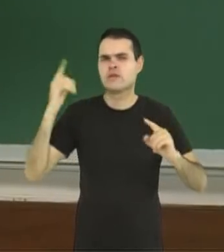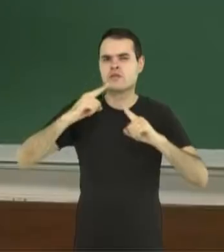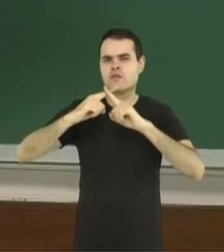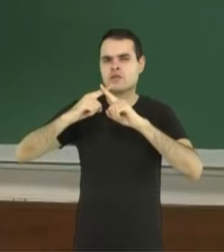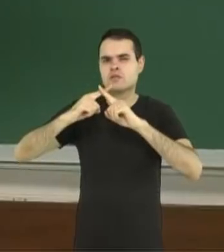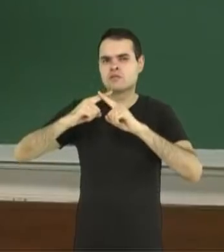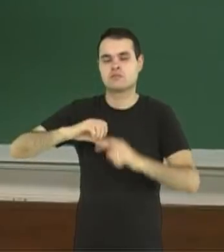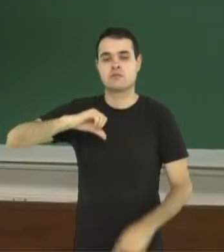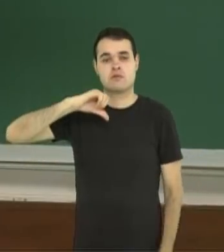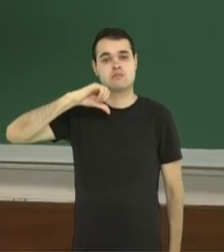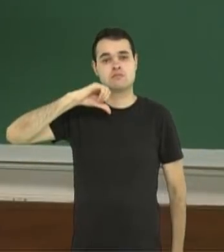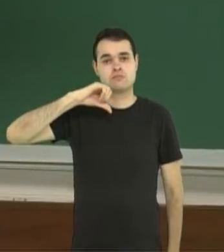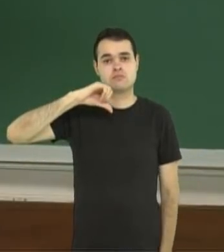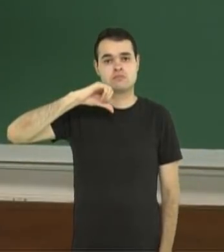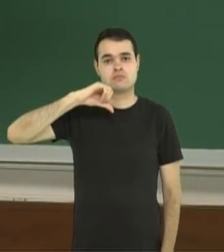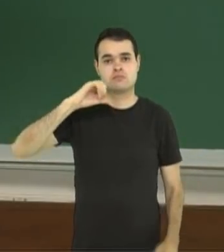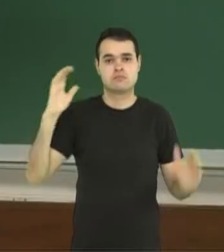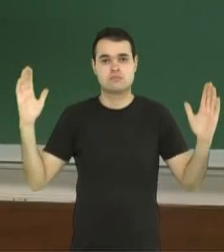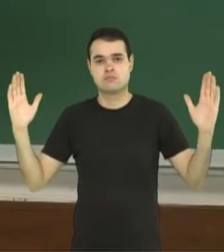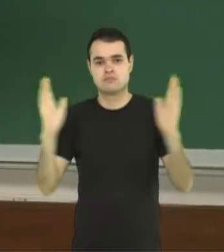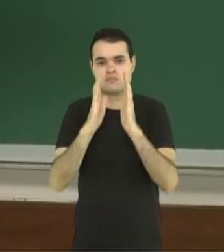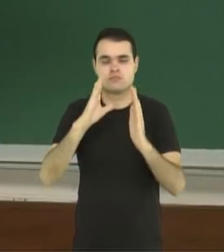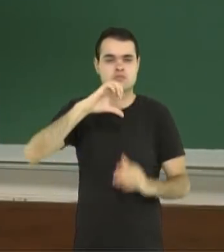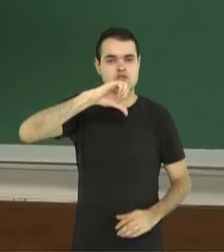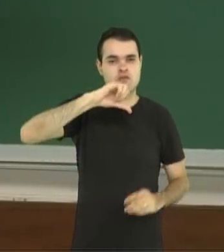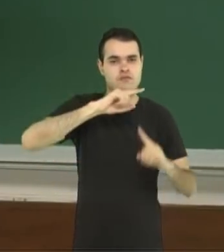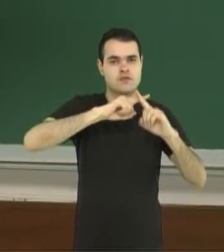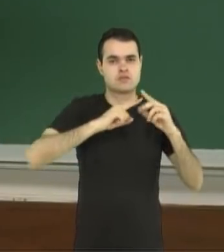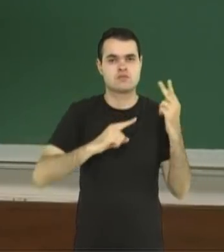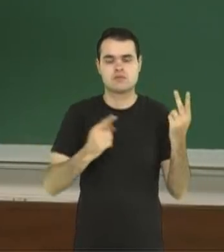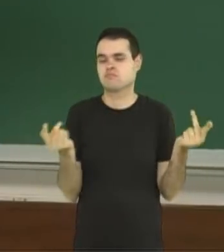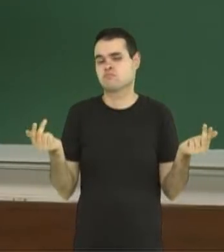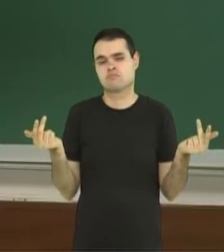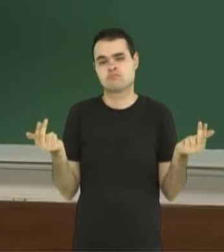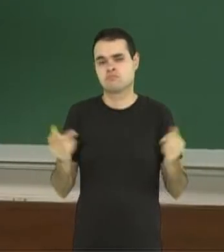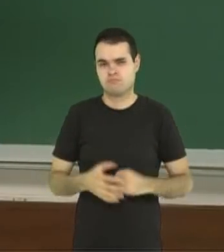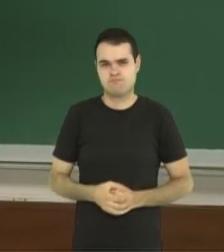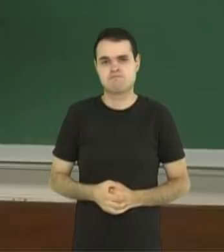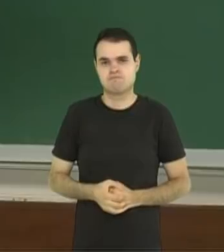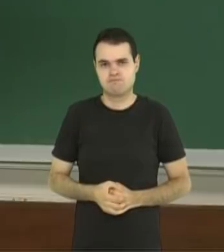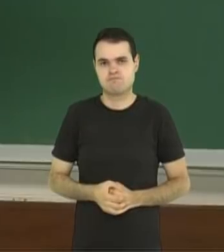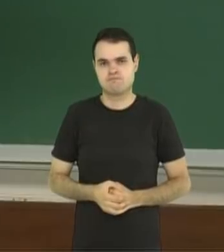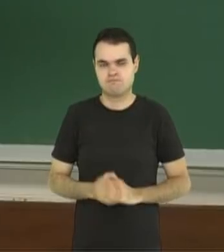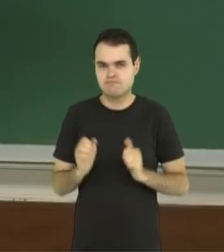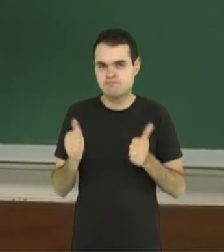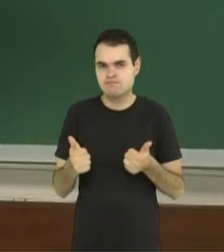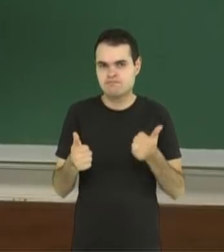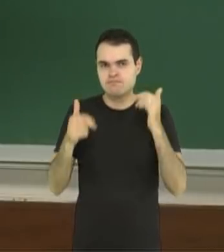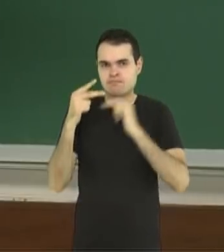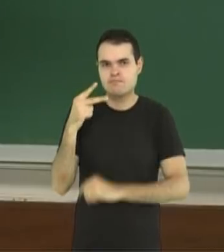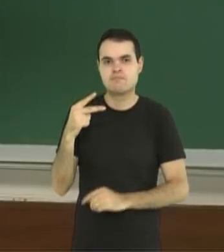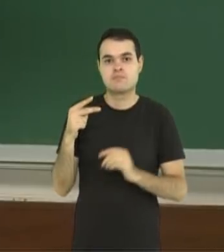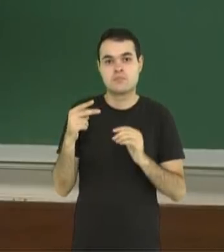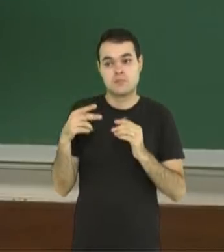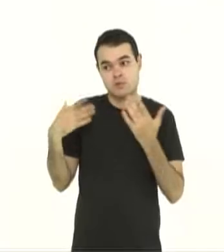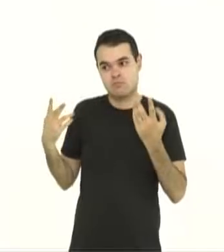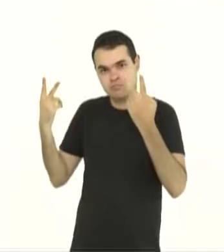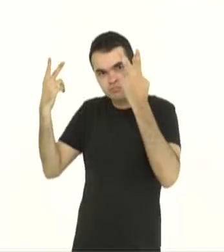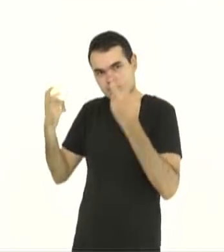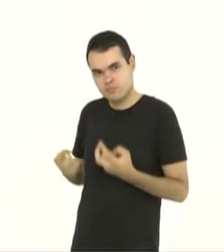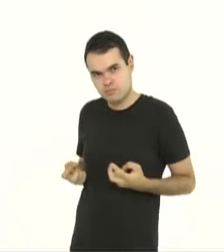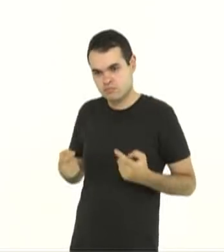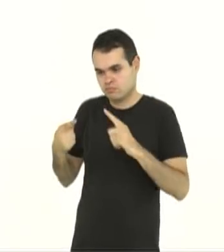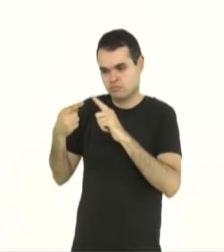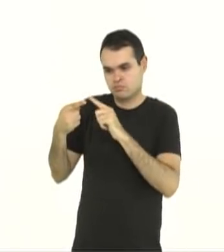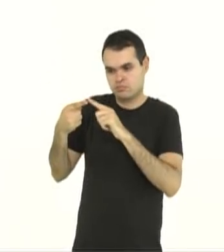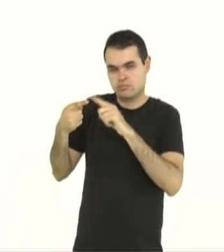adicionando? 9. Então, é a mesma coisa que 9 vezes o quê? Quem? O 2, tá bom? Então, né, nós verificamos que